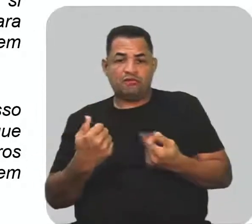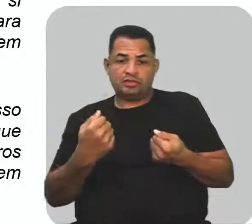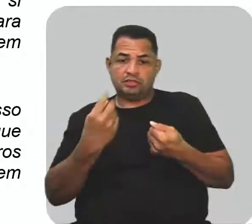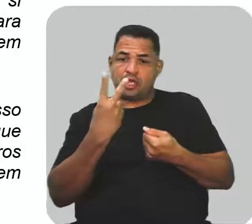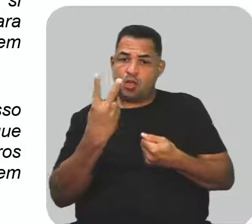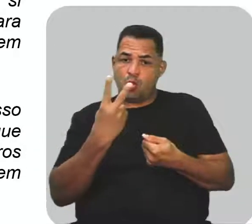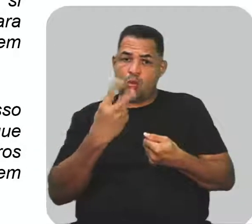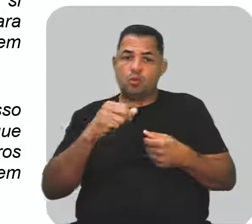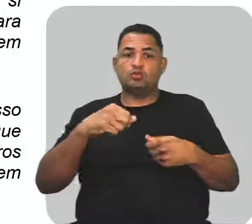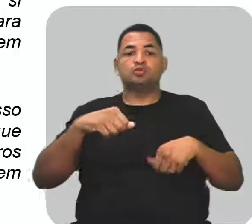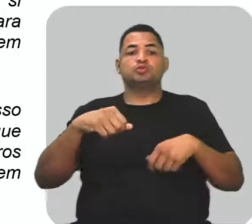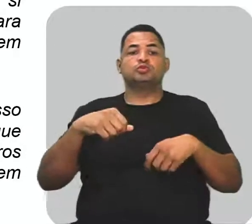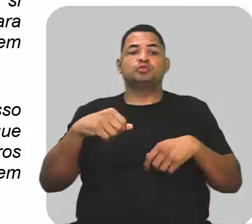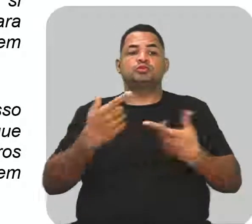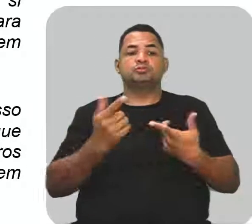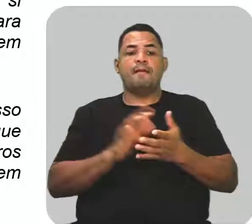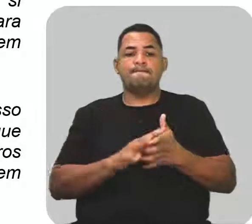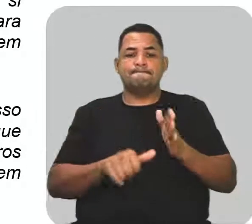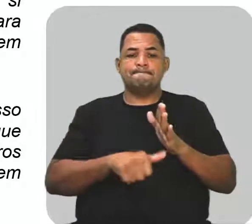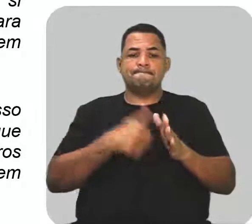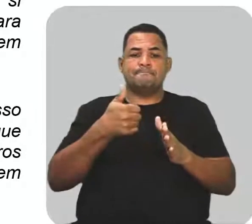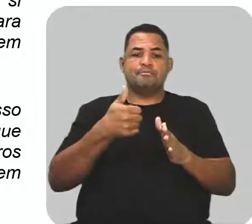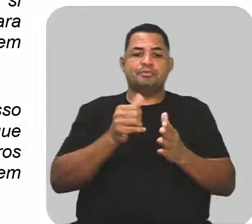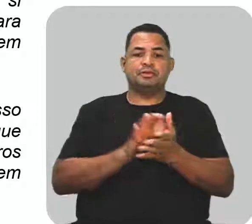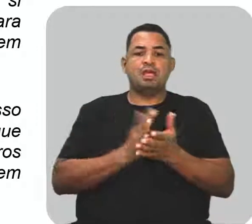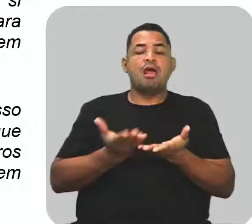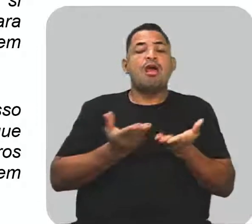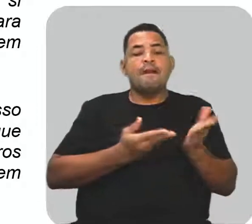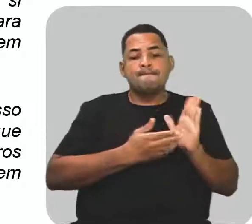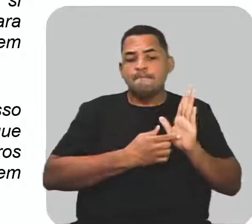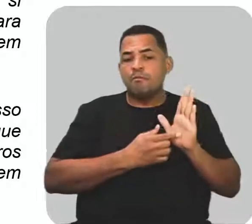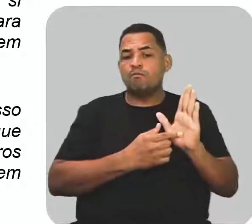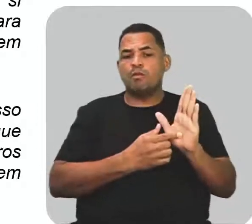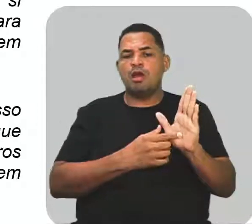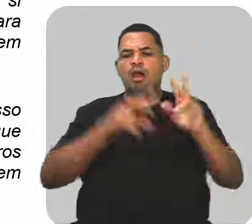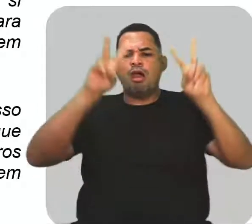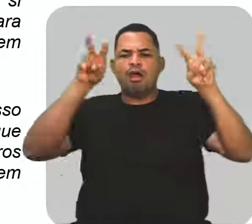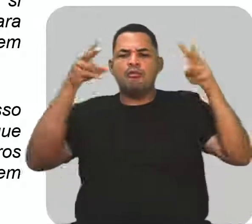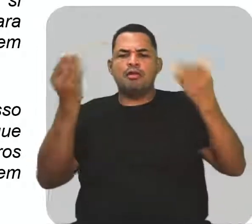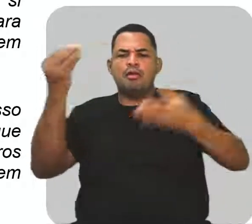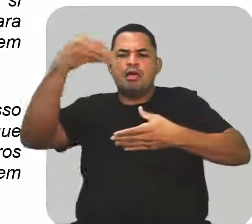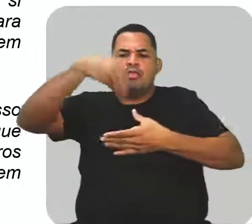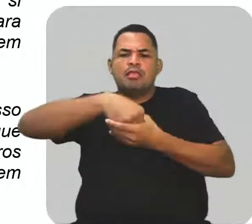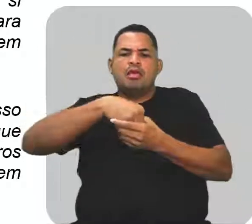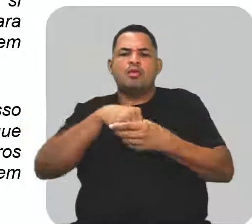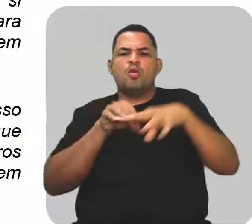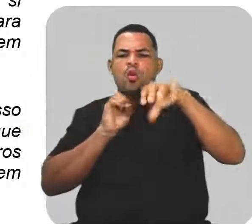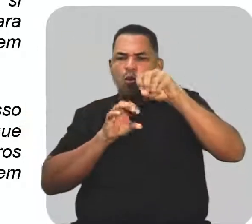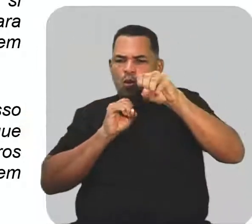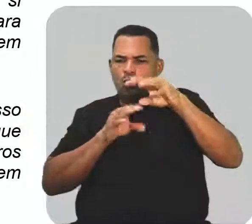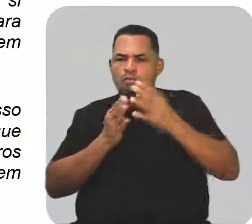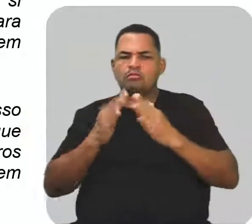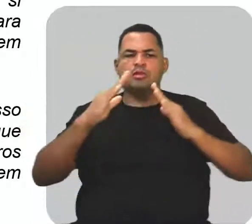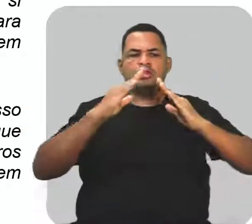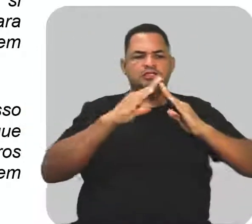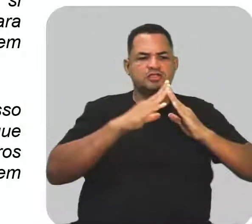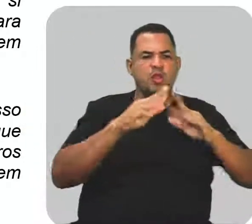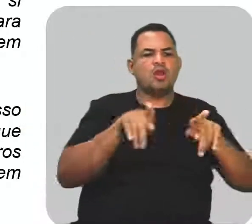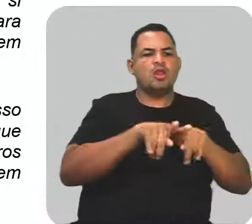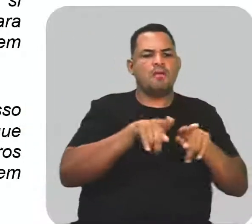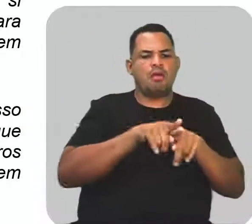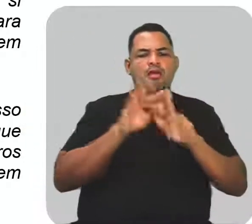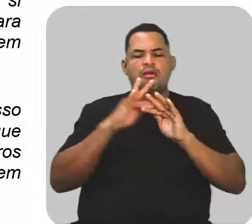empreendidas. Em primeiro lugar, há que trazer o tema para o processo educativo, tanto na escola como na